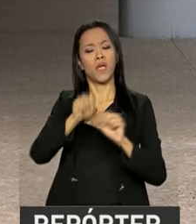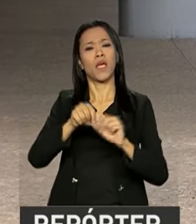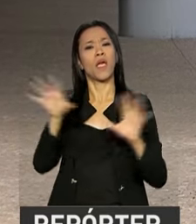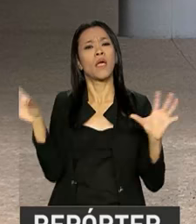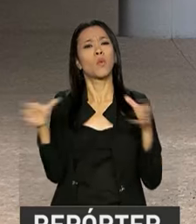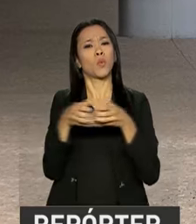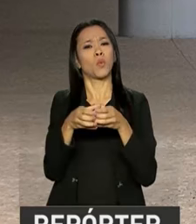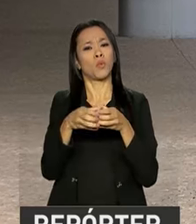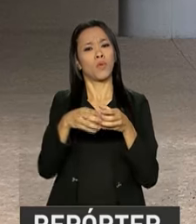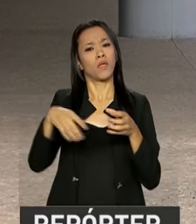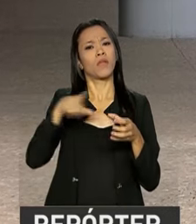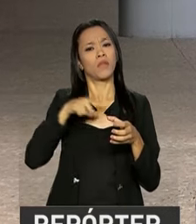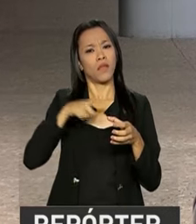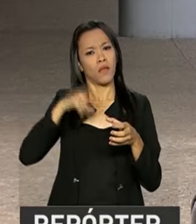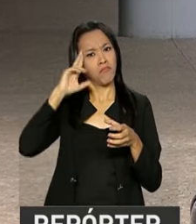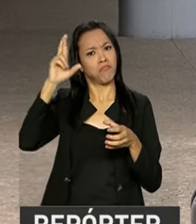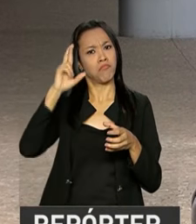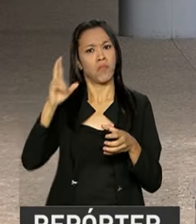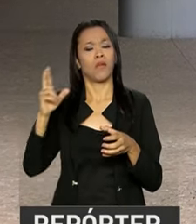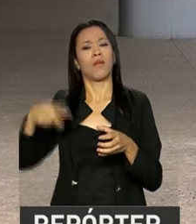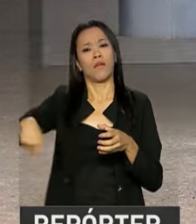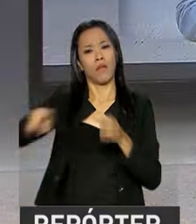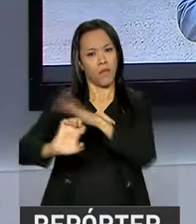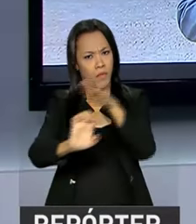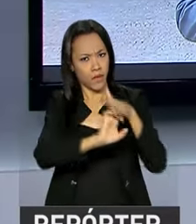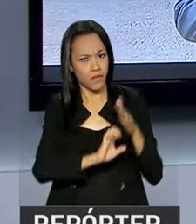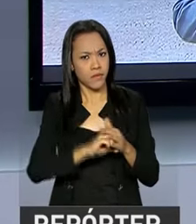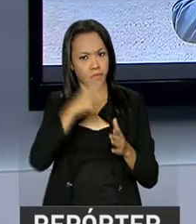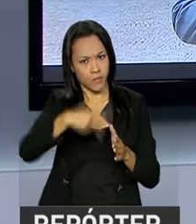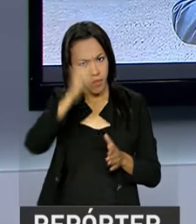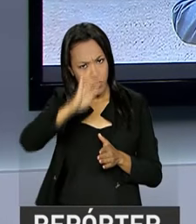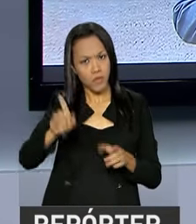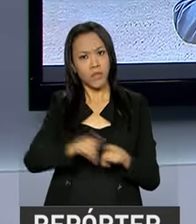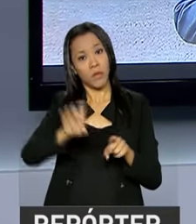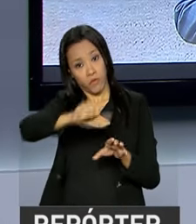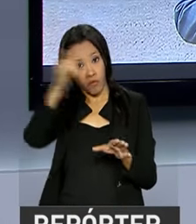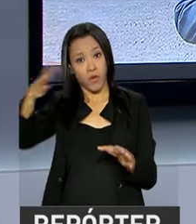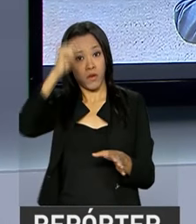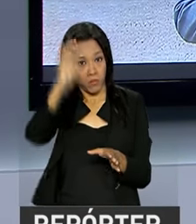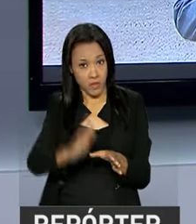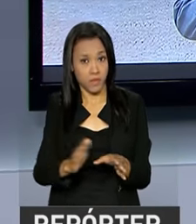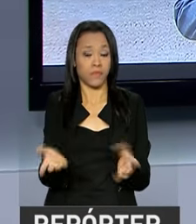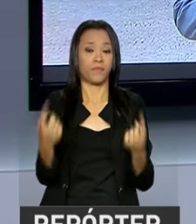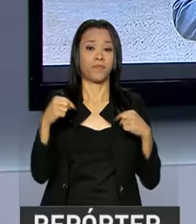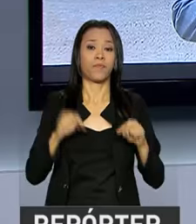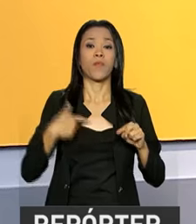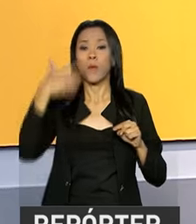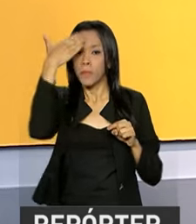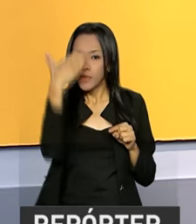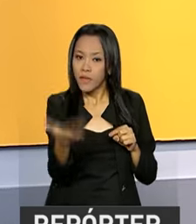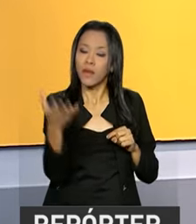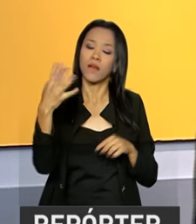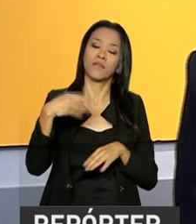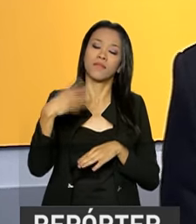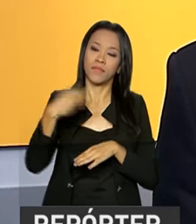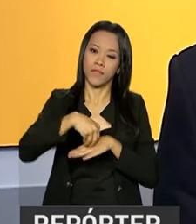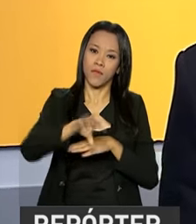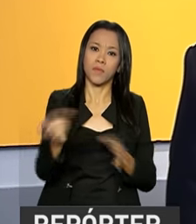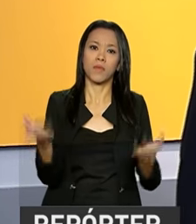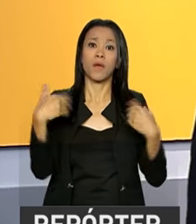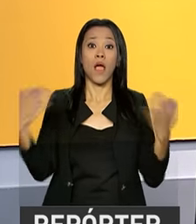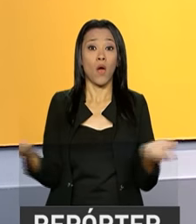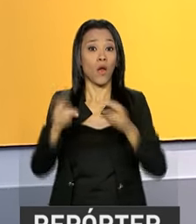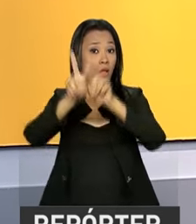estrangeiros volto com você no estúdio Leandro tá ok João Pedro Obrigado pelas suas informações aí do Palácio Planalto falar de imposto de renda